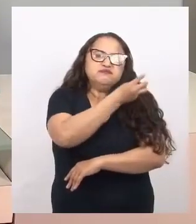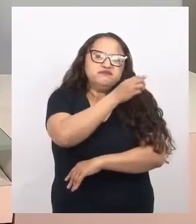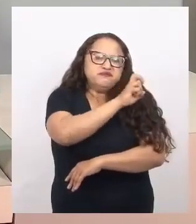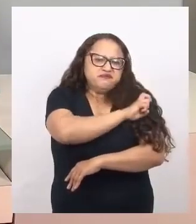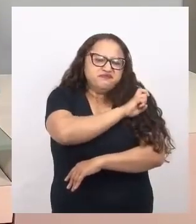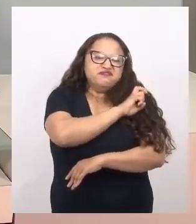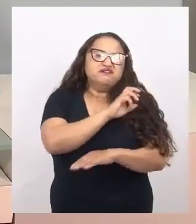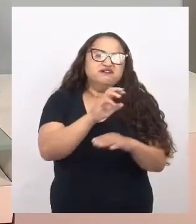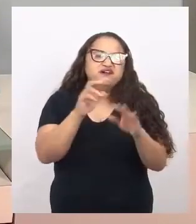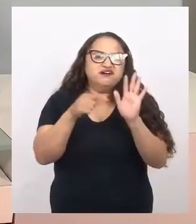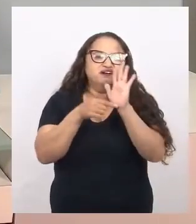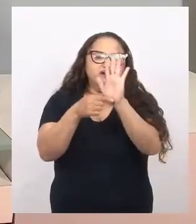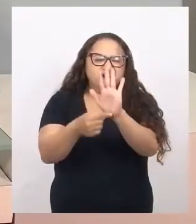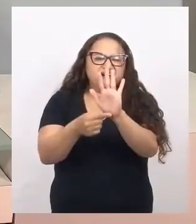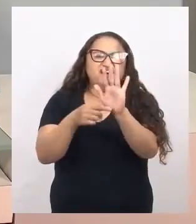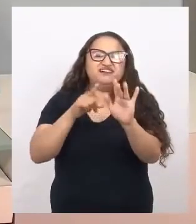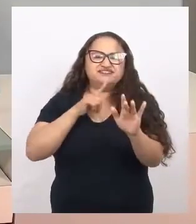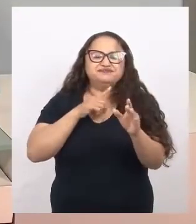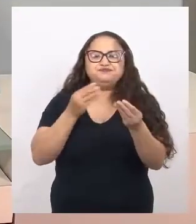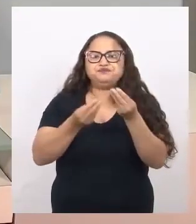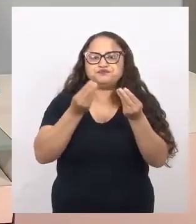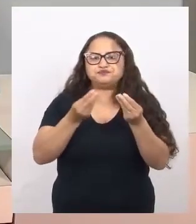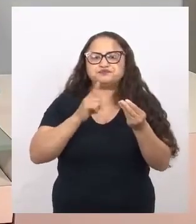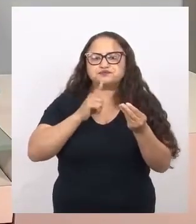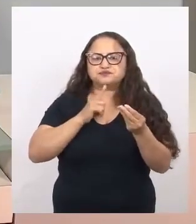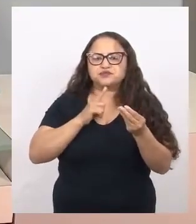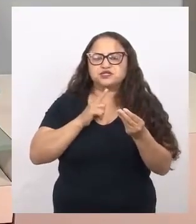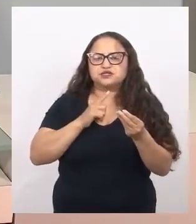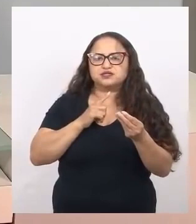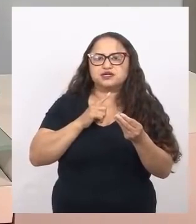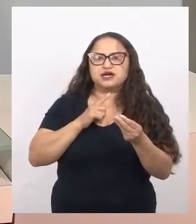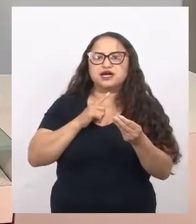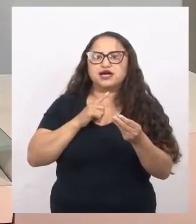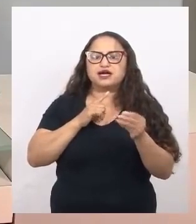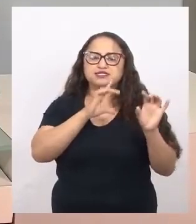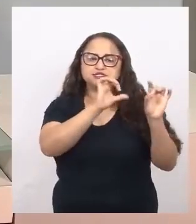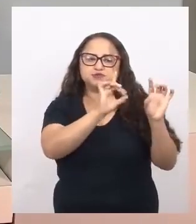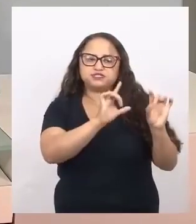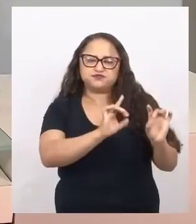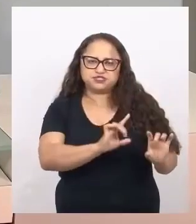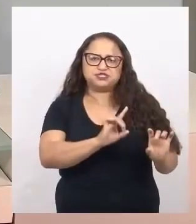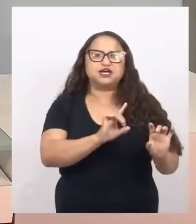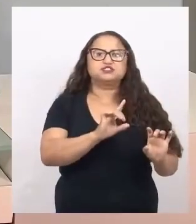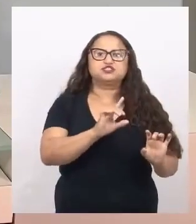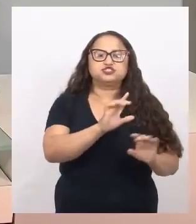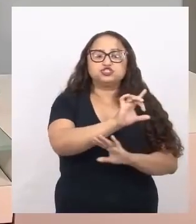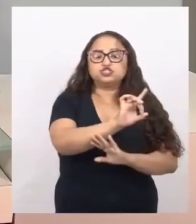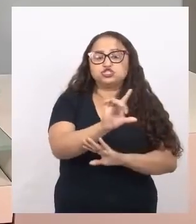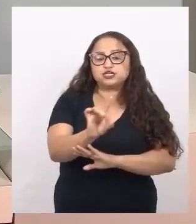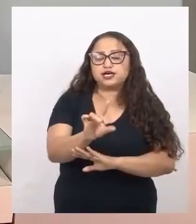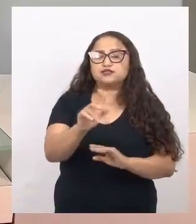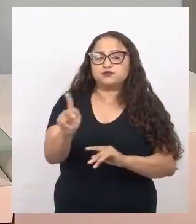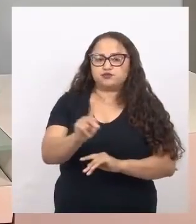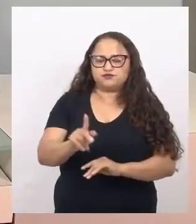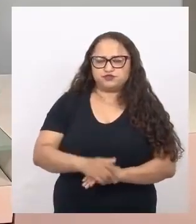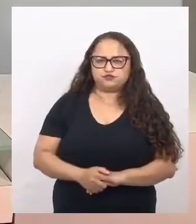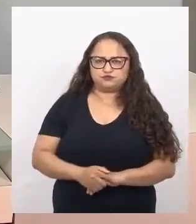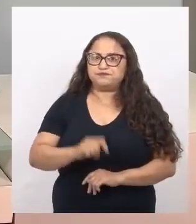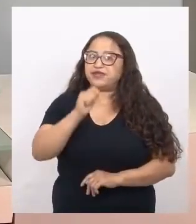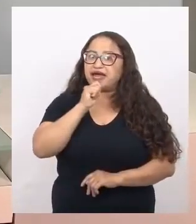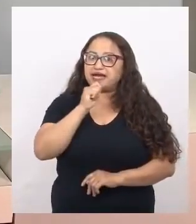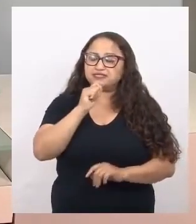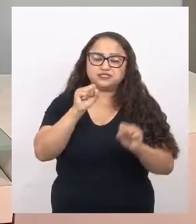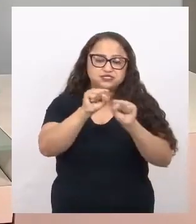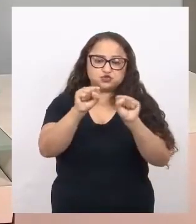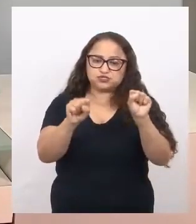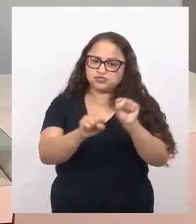com a expertise e com o trabalho que o professor desenvolve, ainda que ele não manifeste isso no sistema, tá